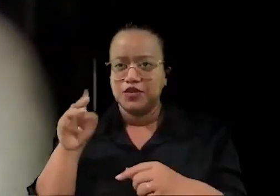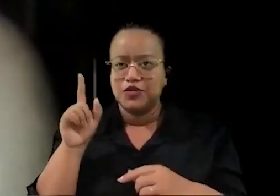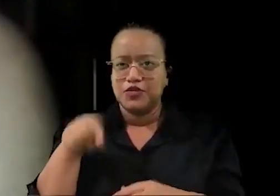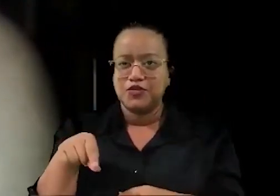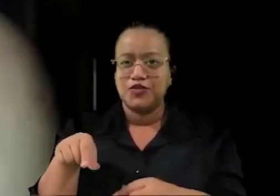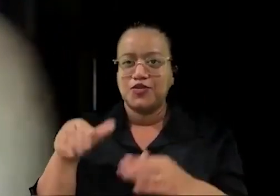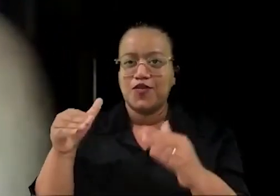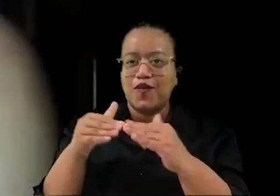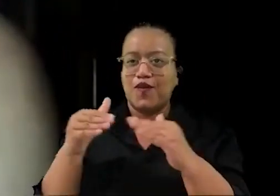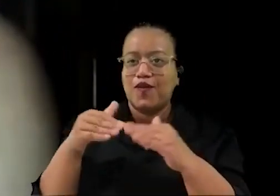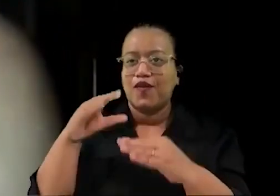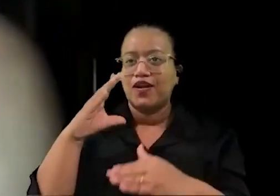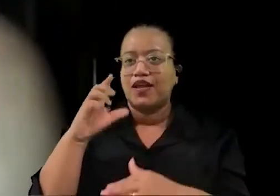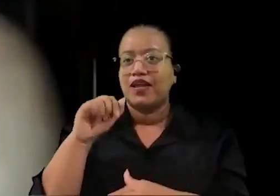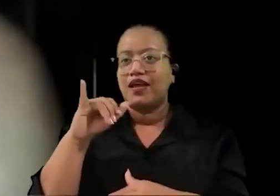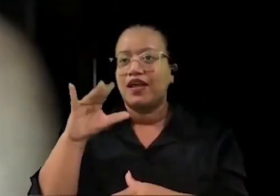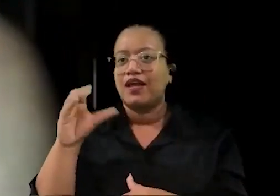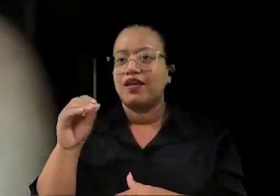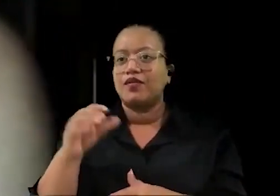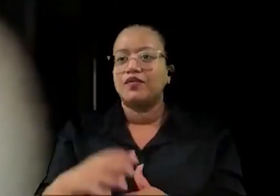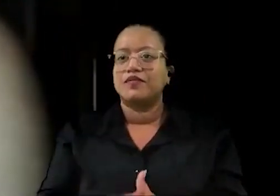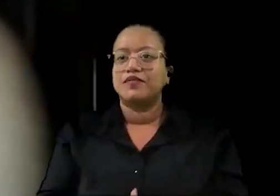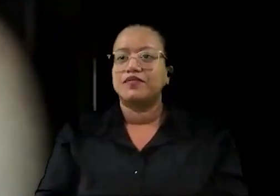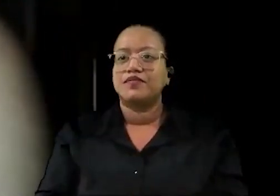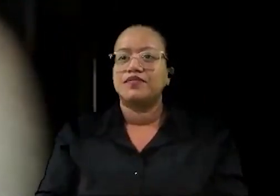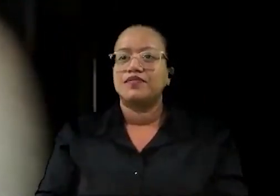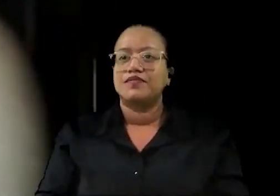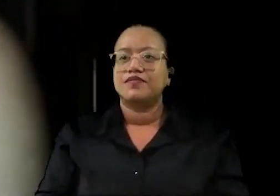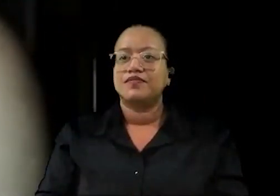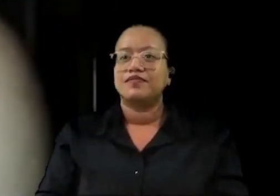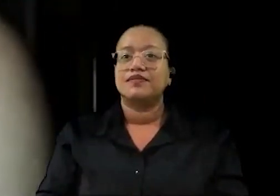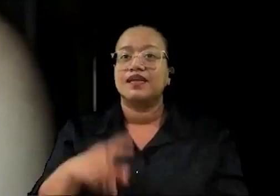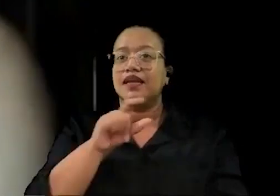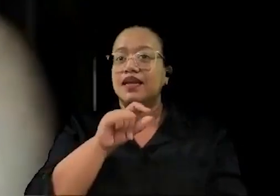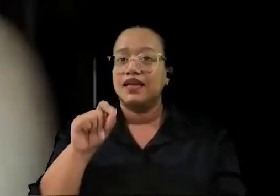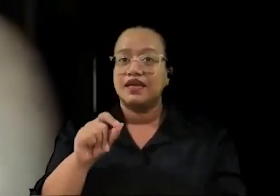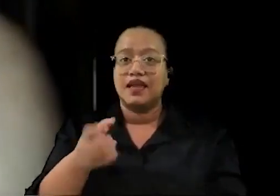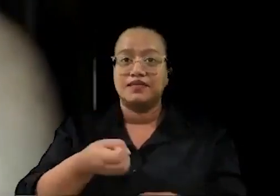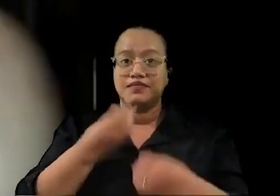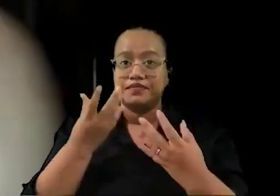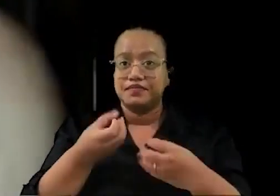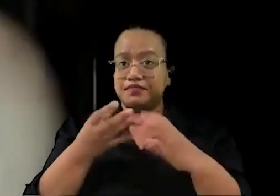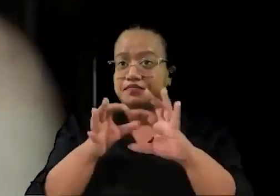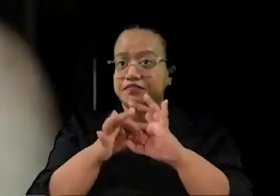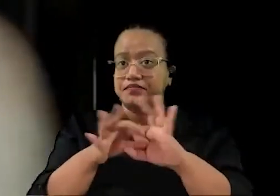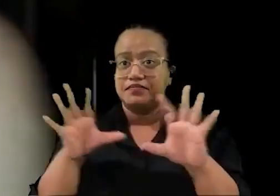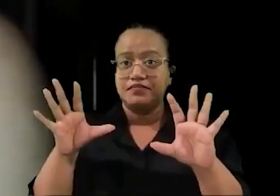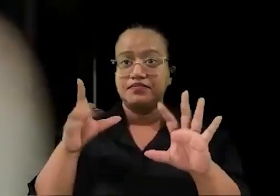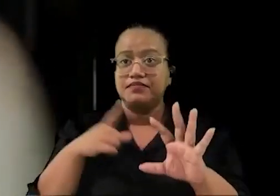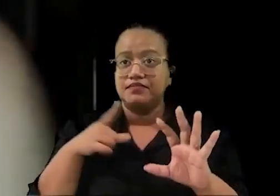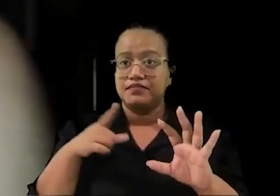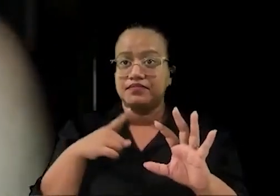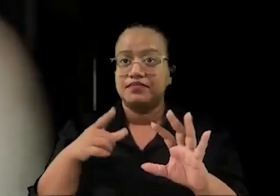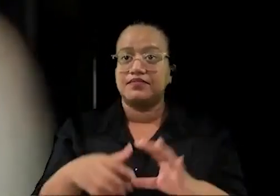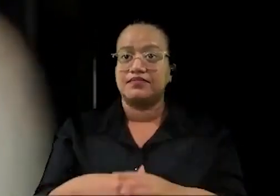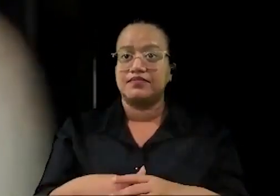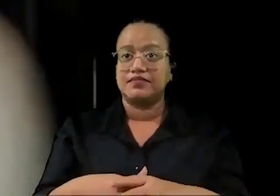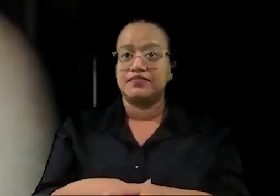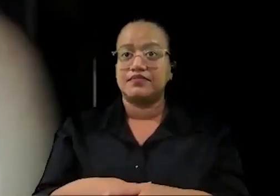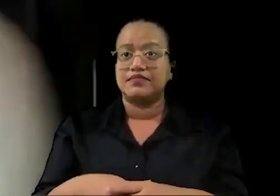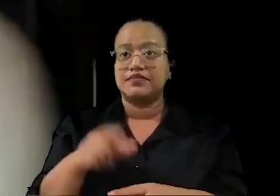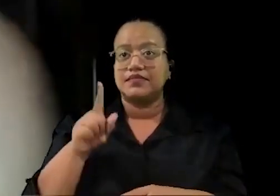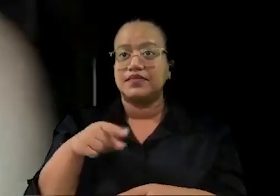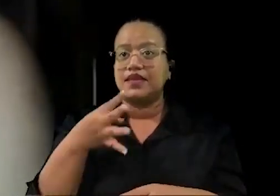Quem quiser ter a fala, sei que a Fu está por aí, quem eu conheço, né? Naib ainda está por